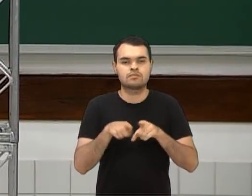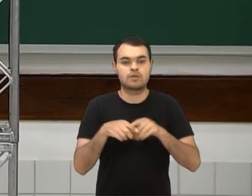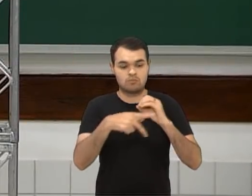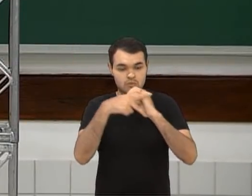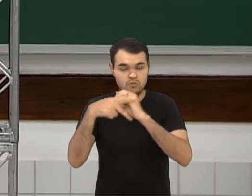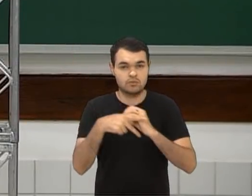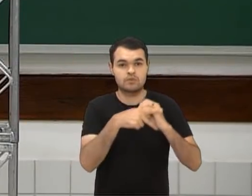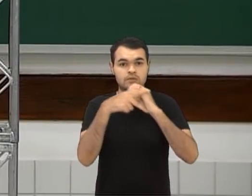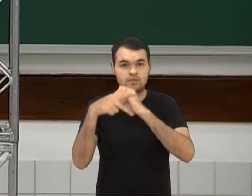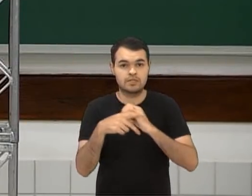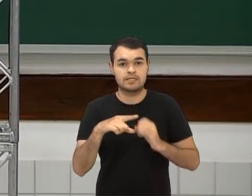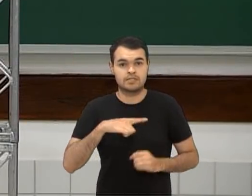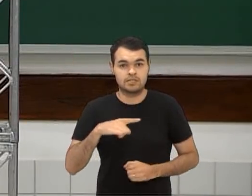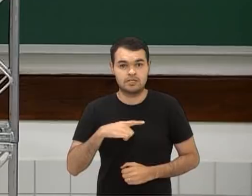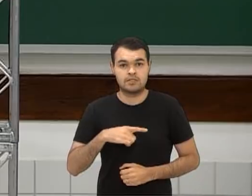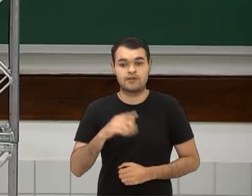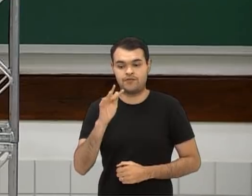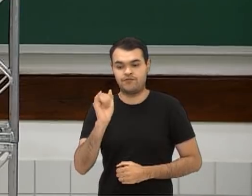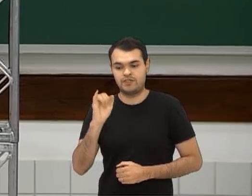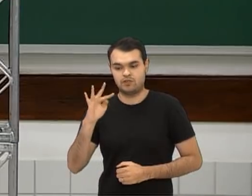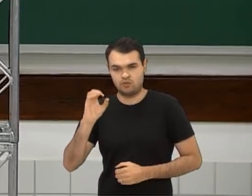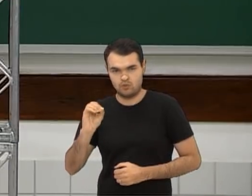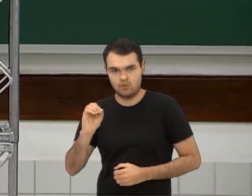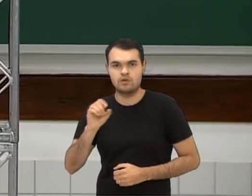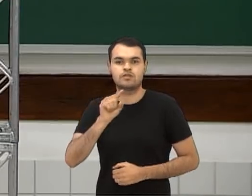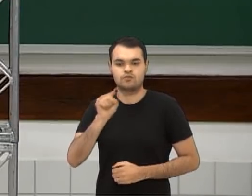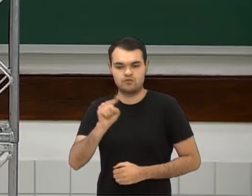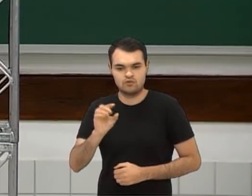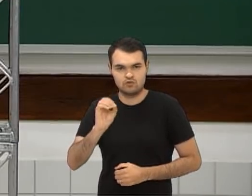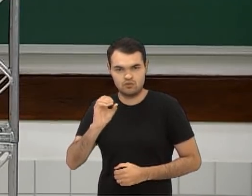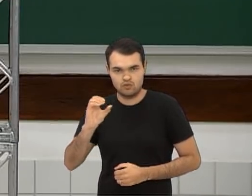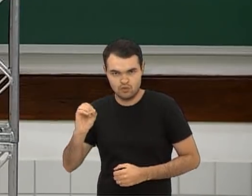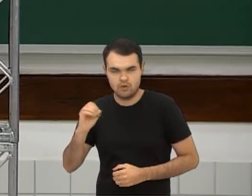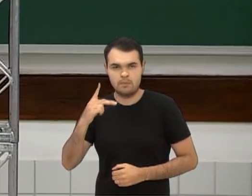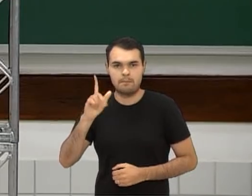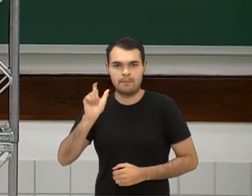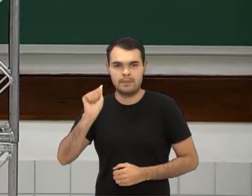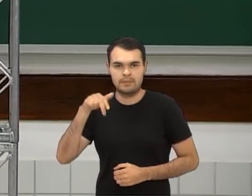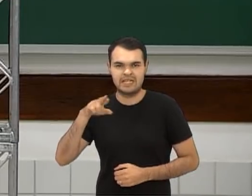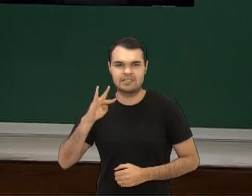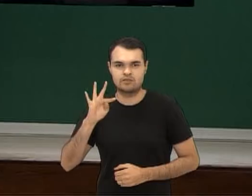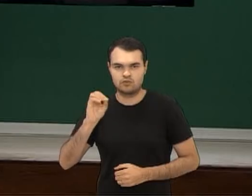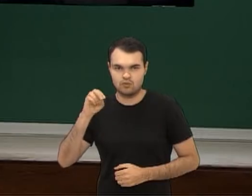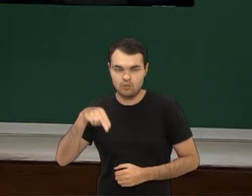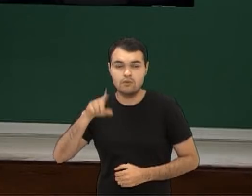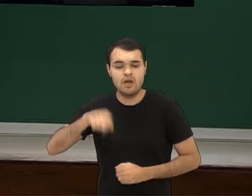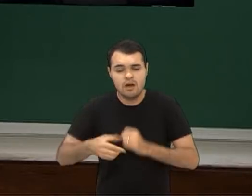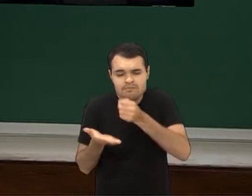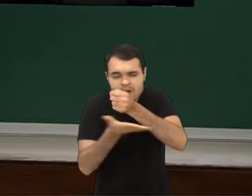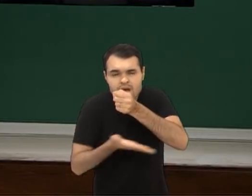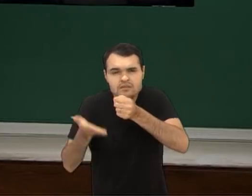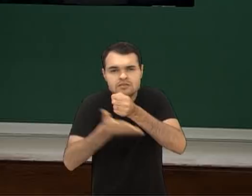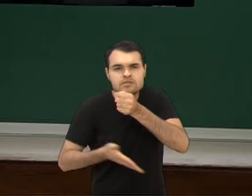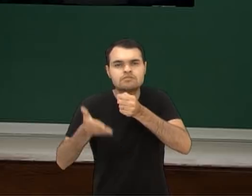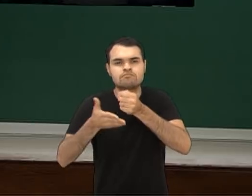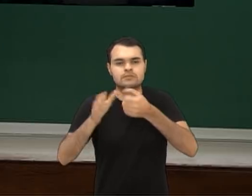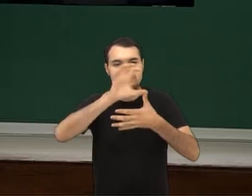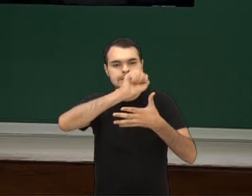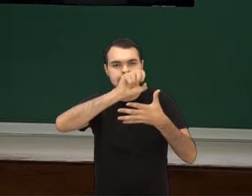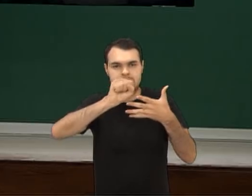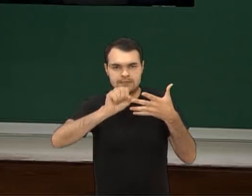que formam o fito e o zooplâncton, a base da cadeia alimentar. E também de algumas algas